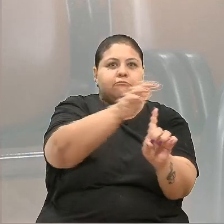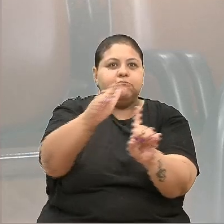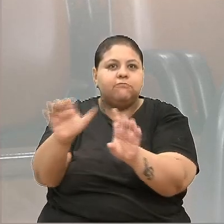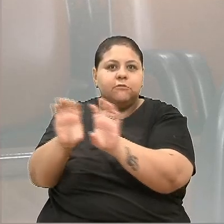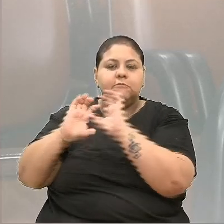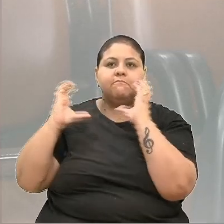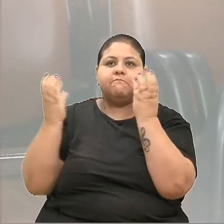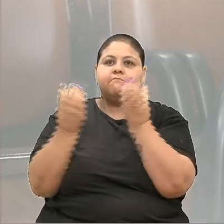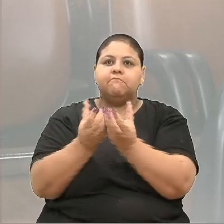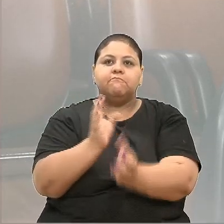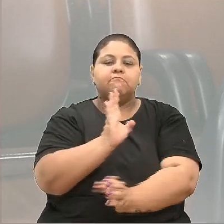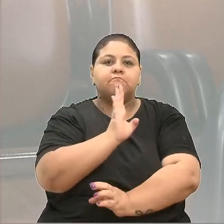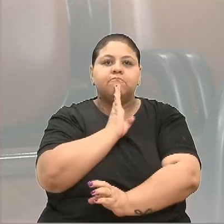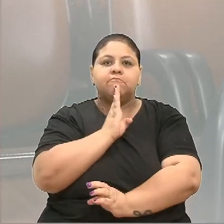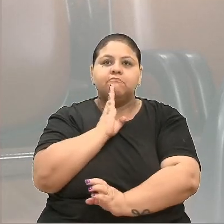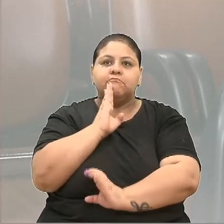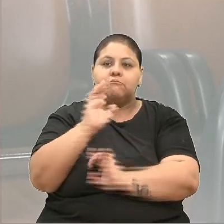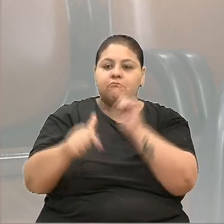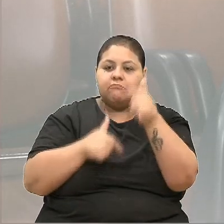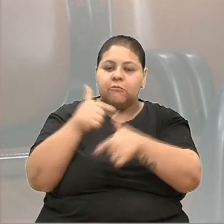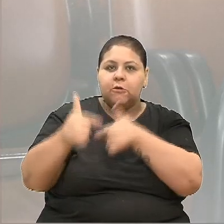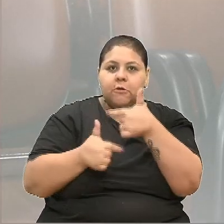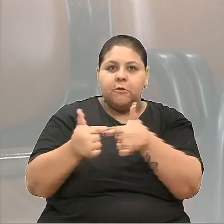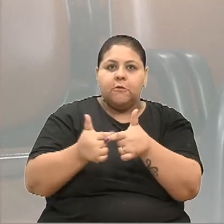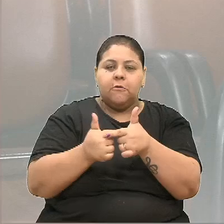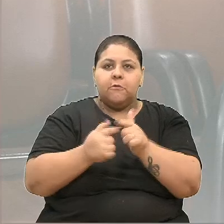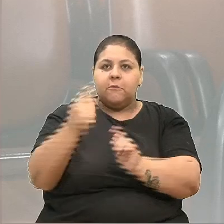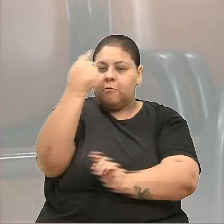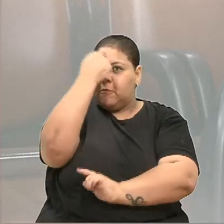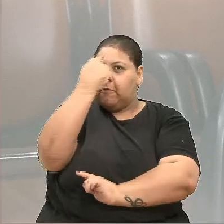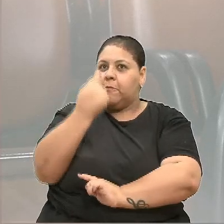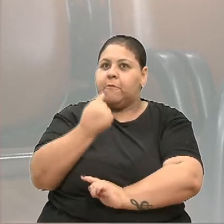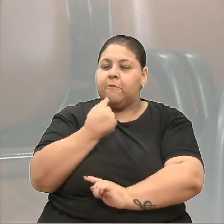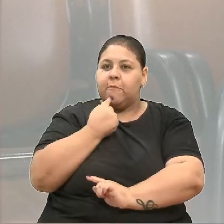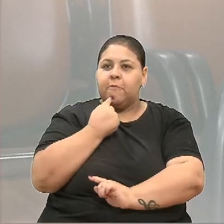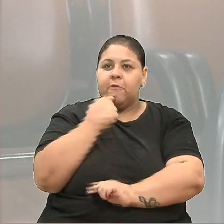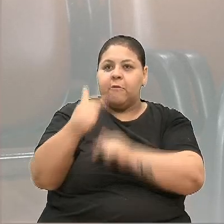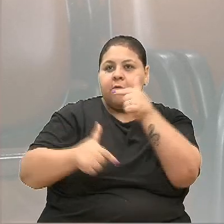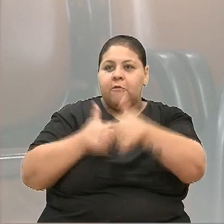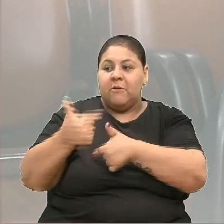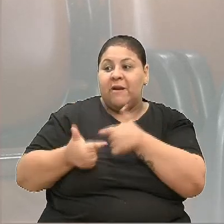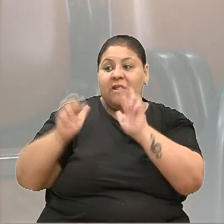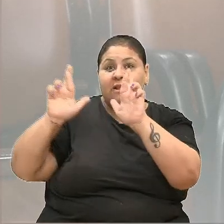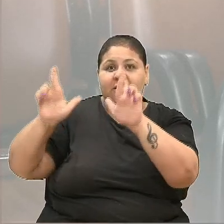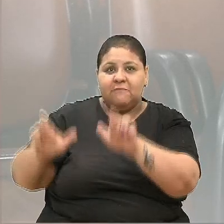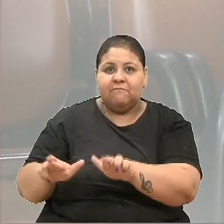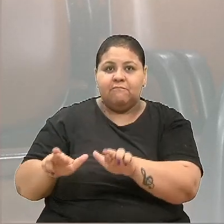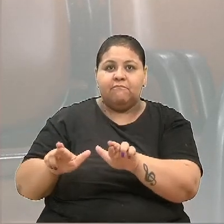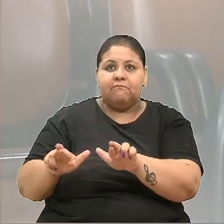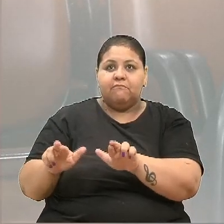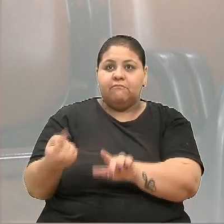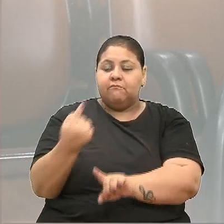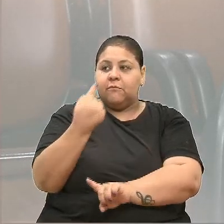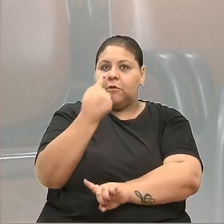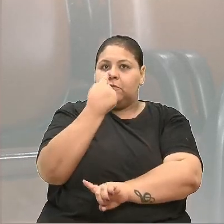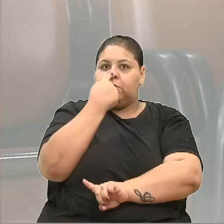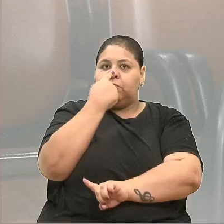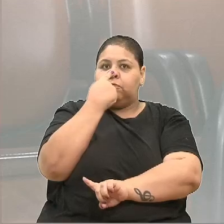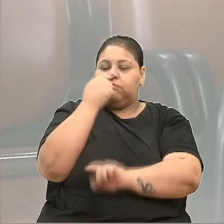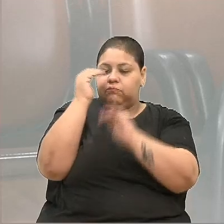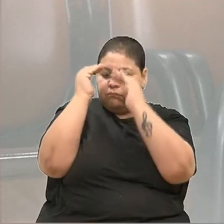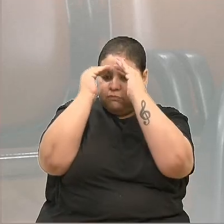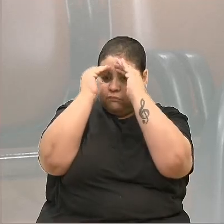comunidade, conhecido por sua dedicação e identificação com os criuveiros e seu trabalho na região. Admirado por uma cordialidade